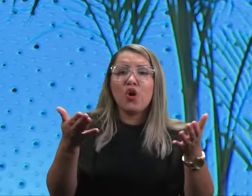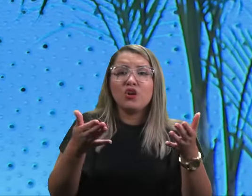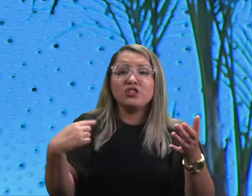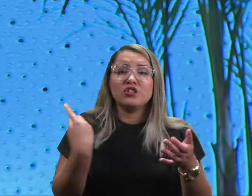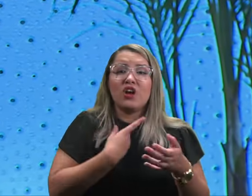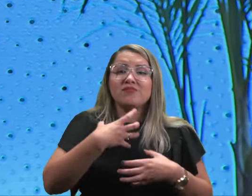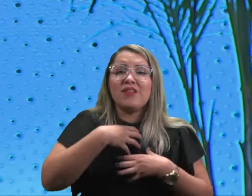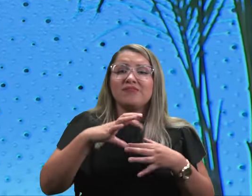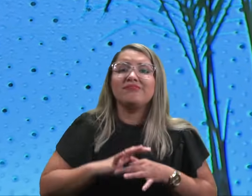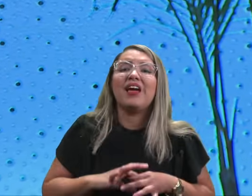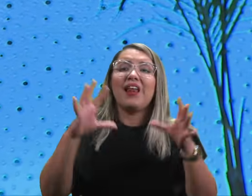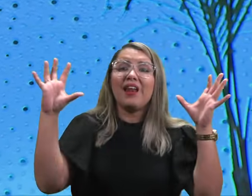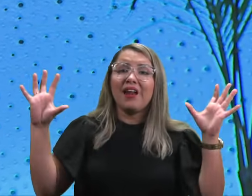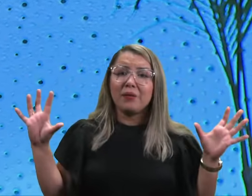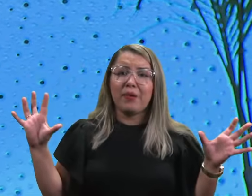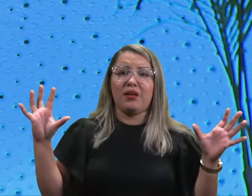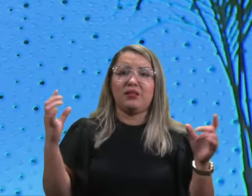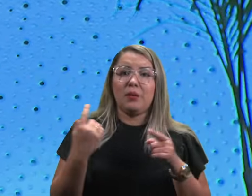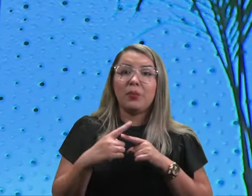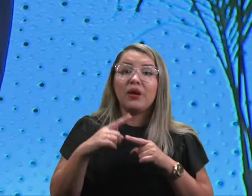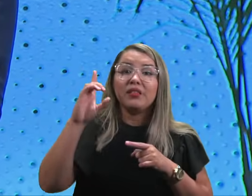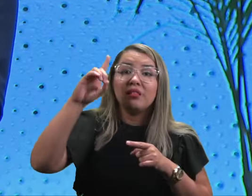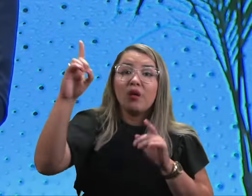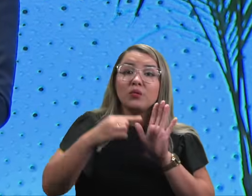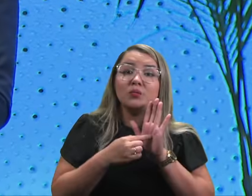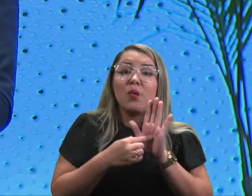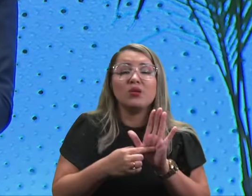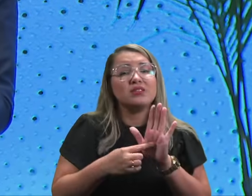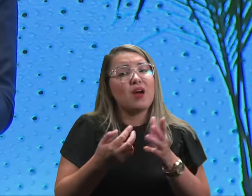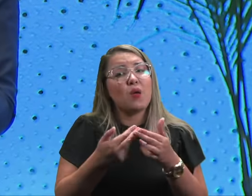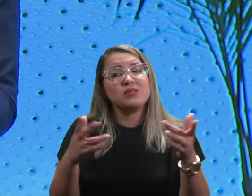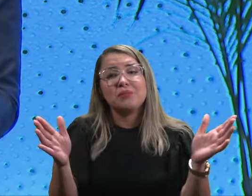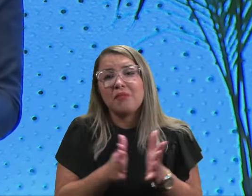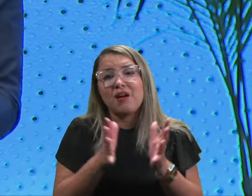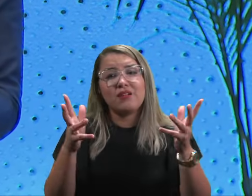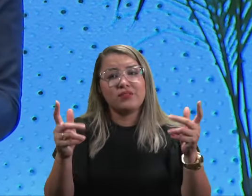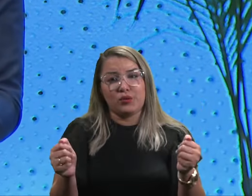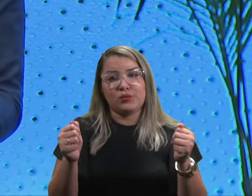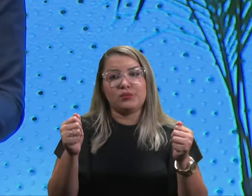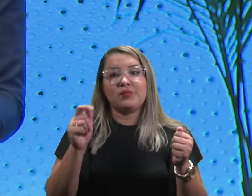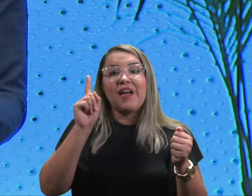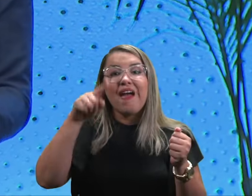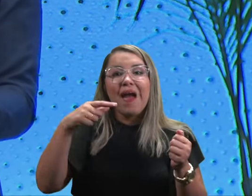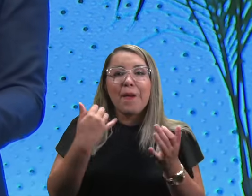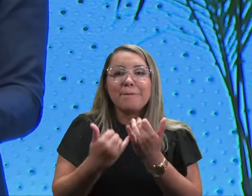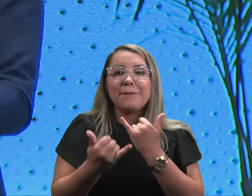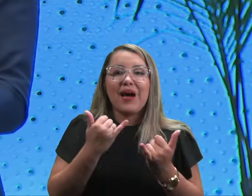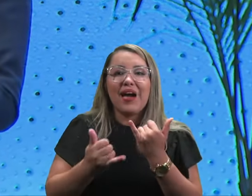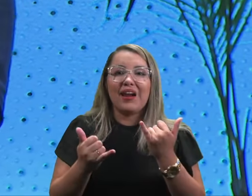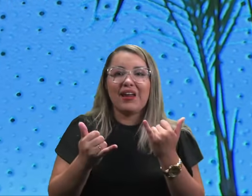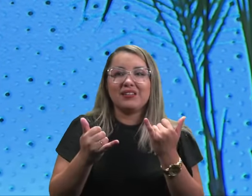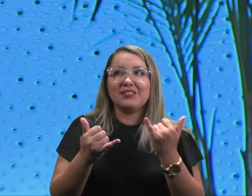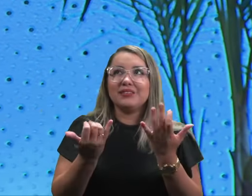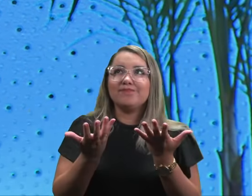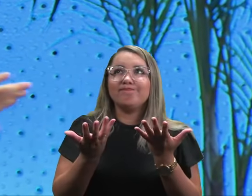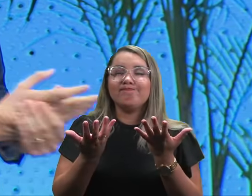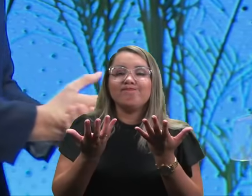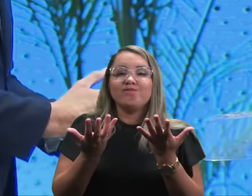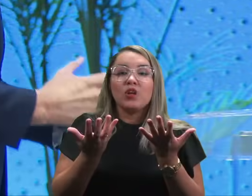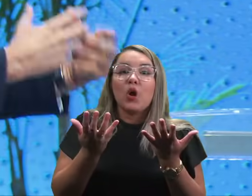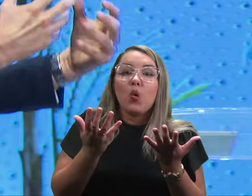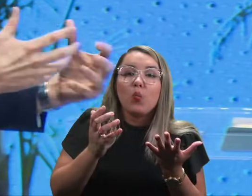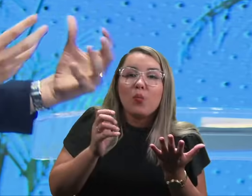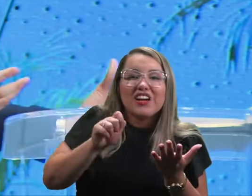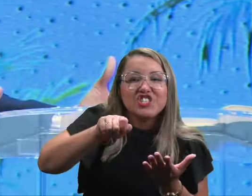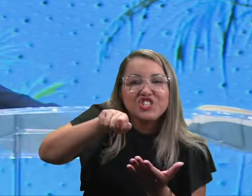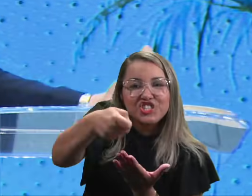todos nós, porque Deus vai nos mostrar algo maravilhoso, que é uma chave de como nós podemos viver no Espírito,